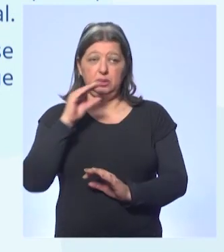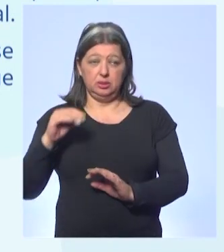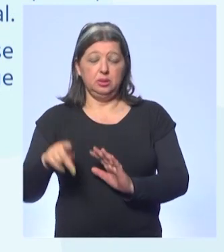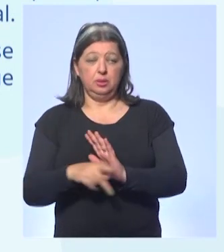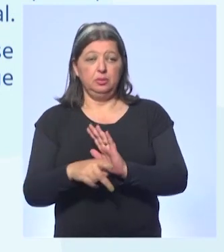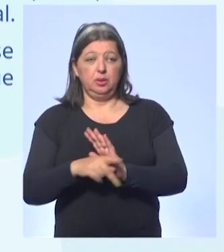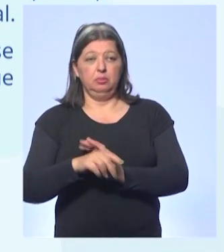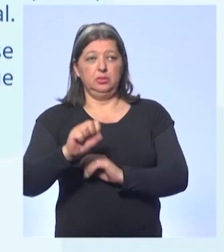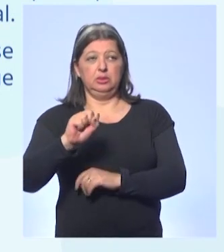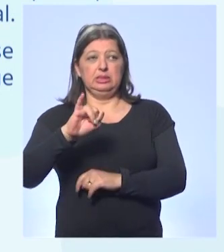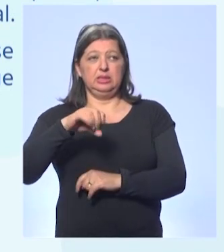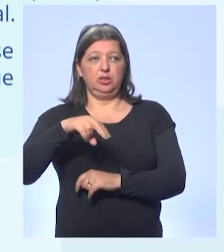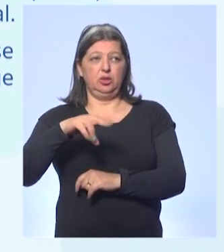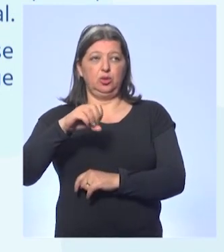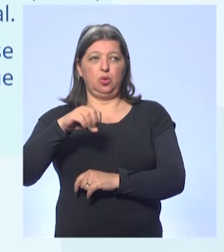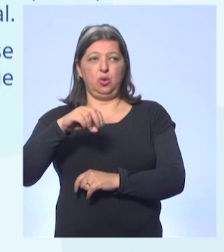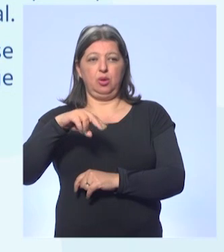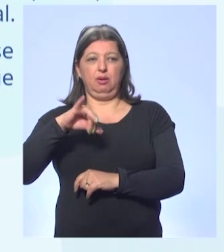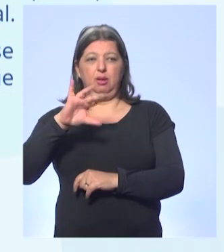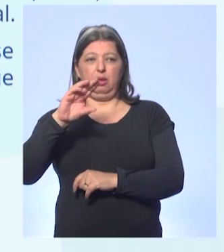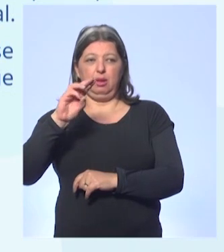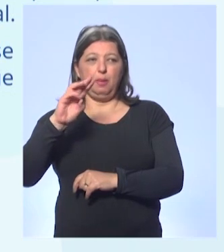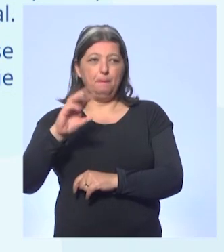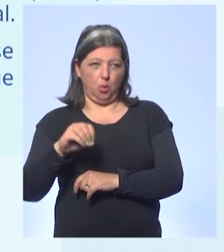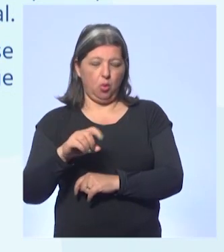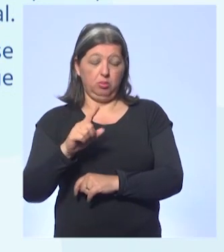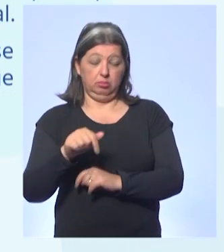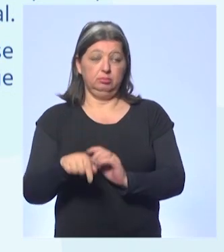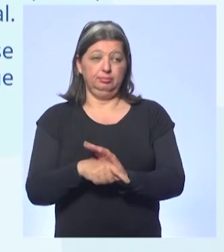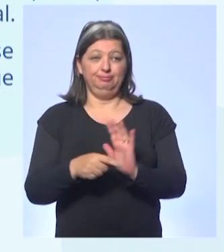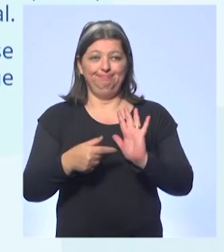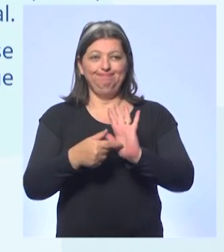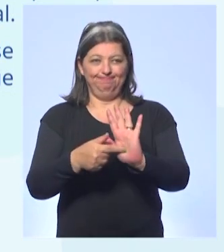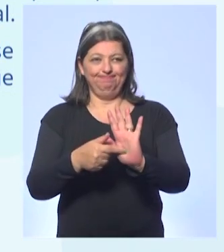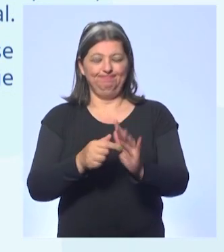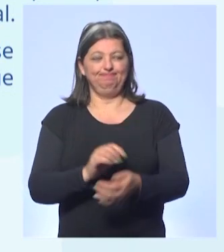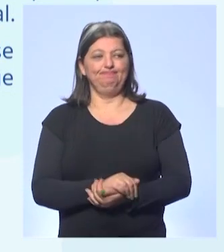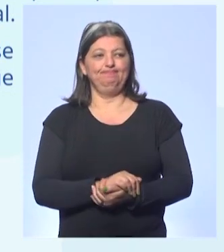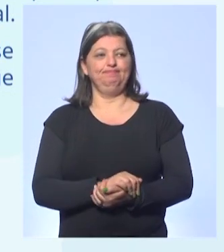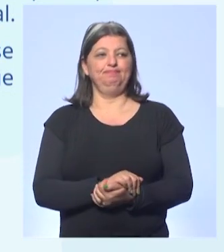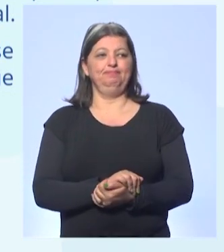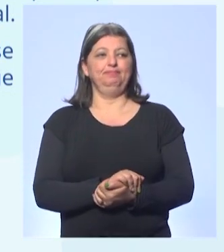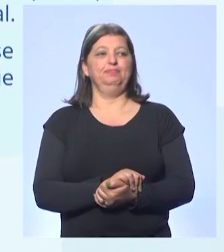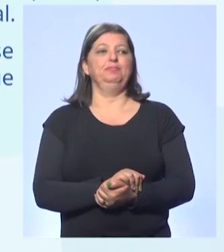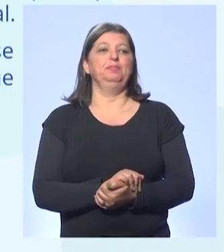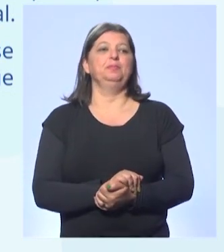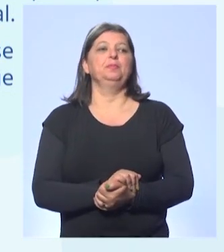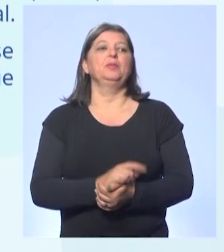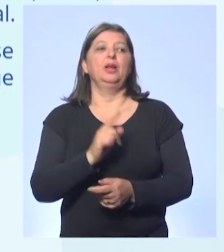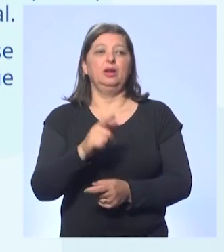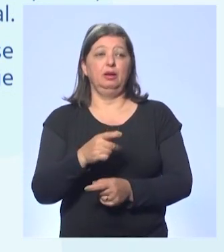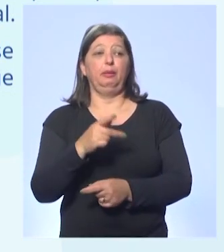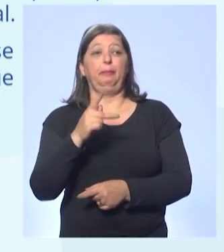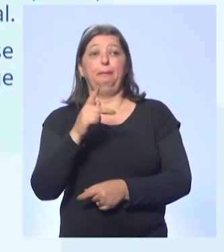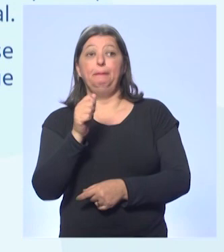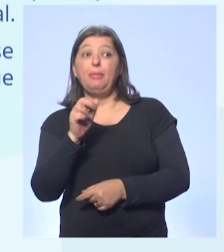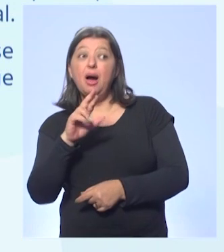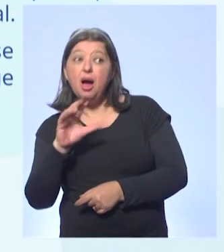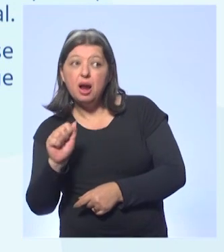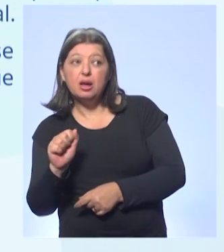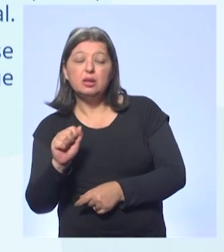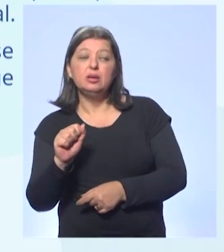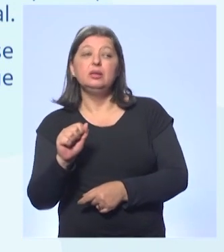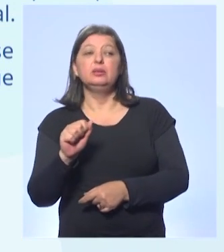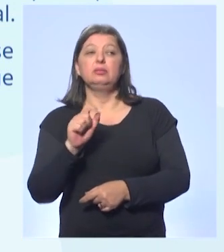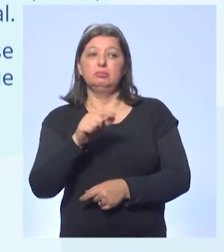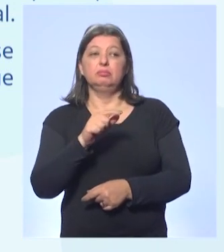que você tinha me pedido. Isso, eu acho perfeito. que ele aparece bem aqui agora, né? E depois, para os jovens, ou então para os adolescentes, não,